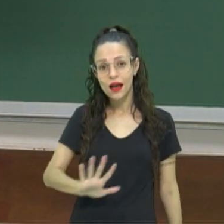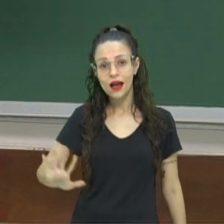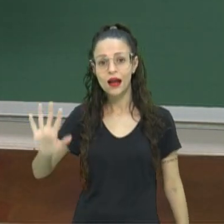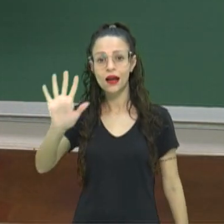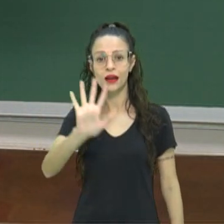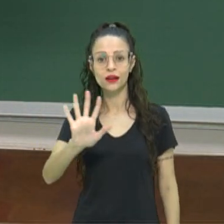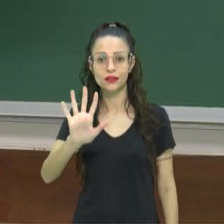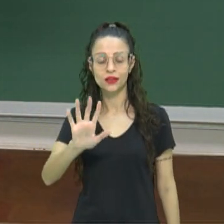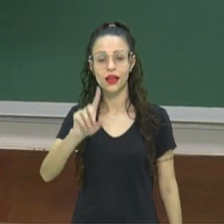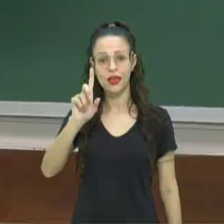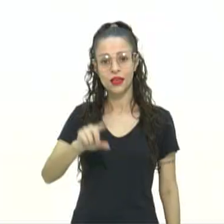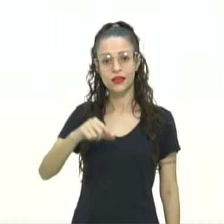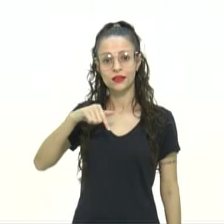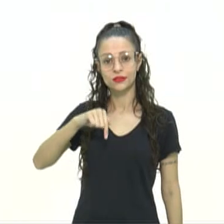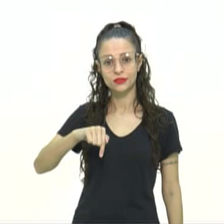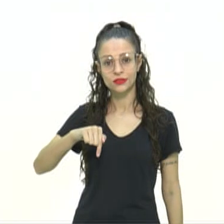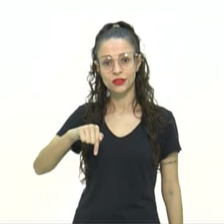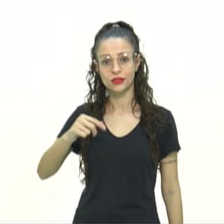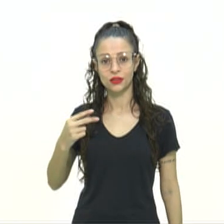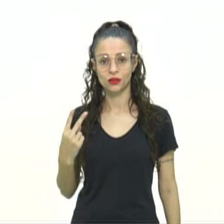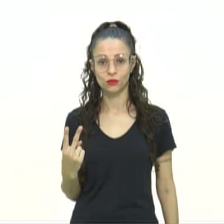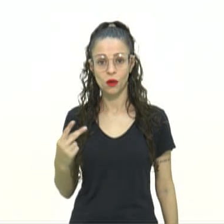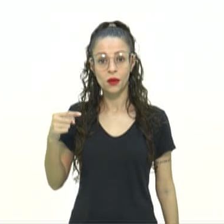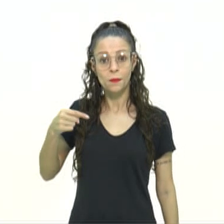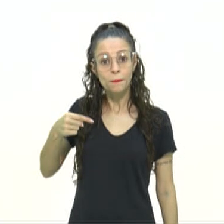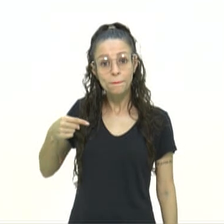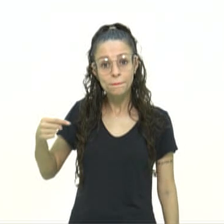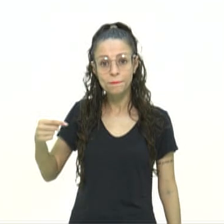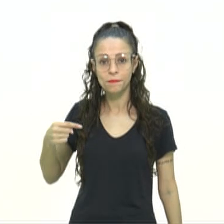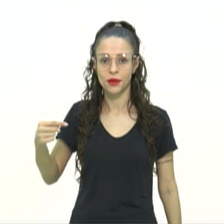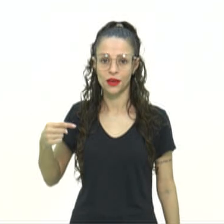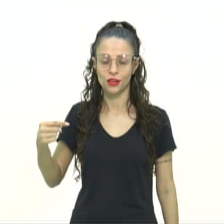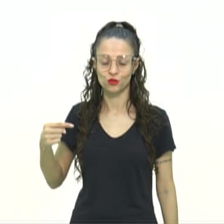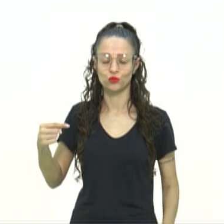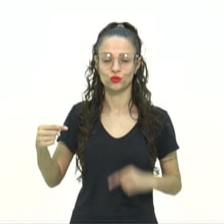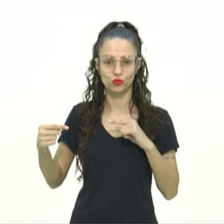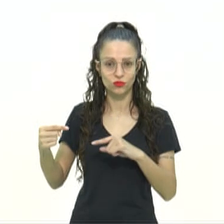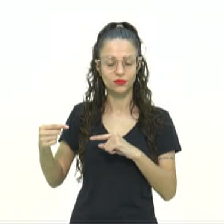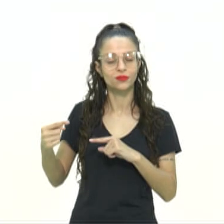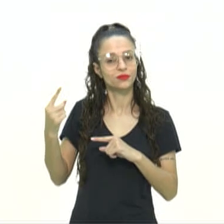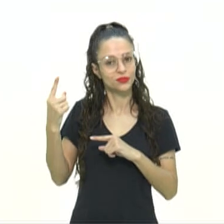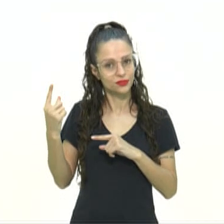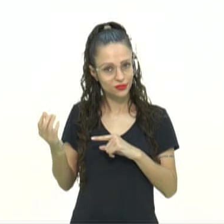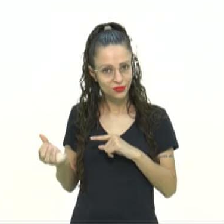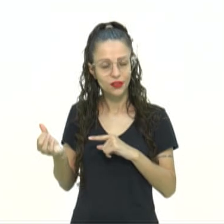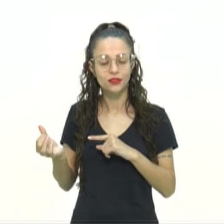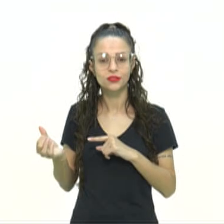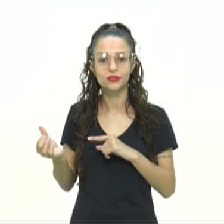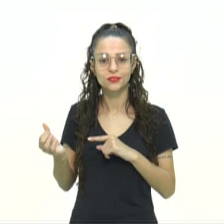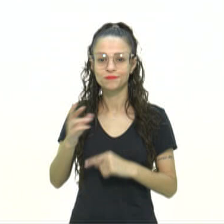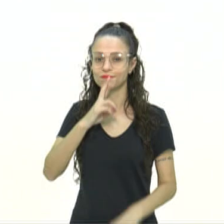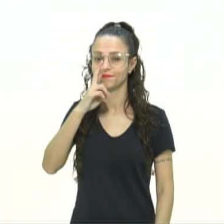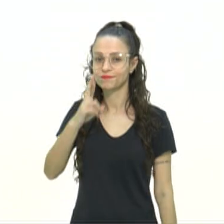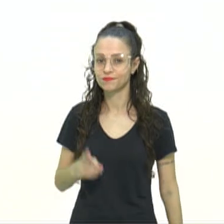grama será 72 menos a parte que eu não quero, o 16, que vai